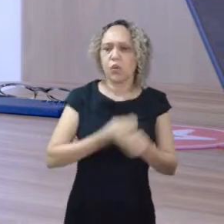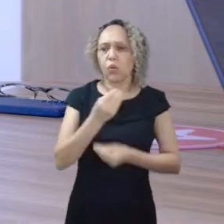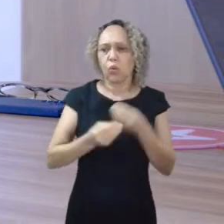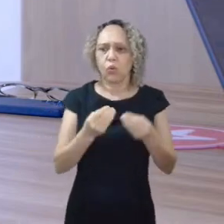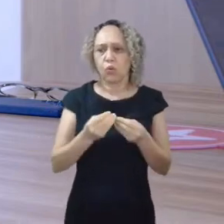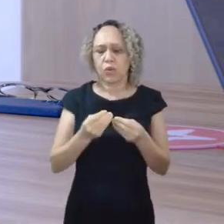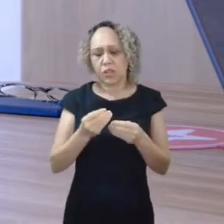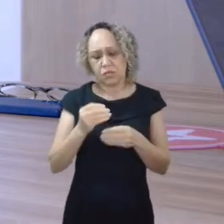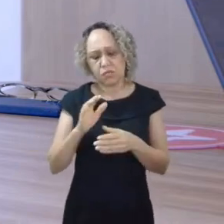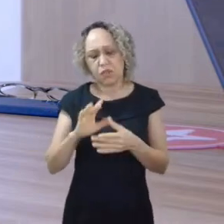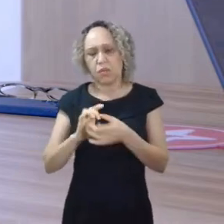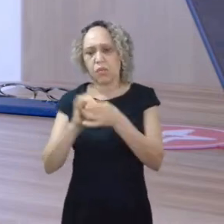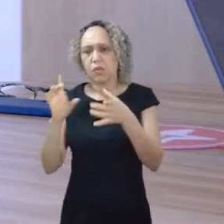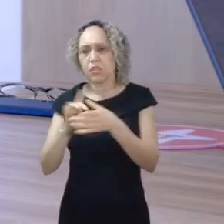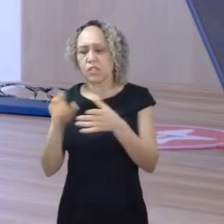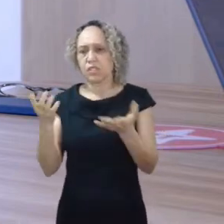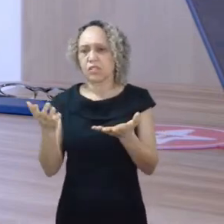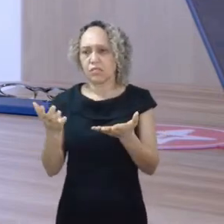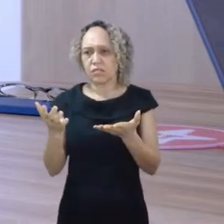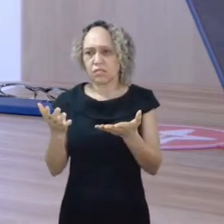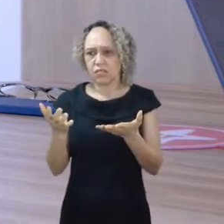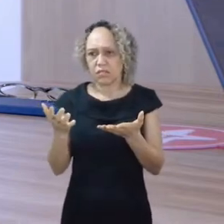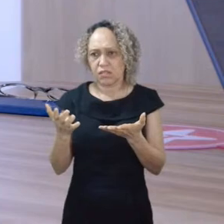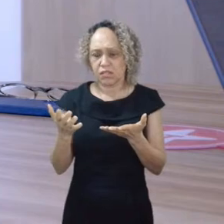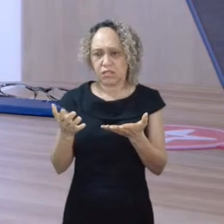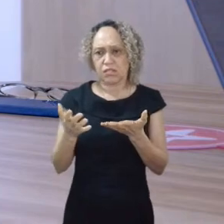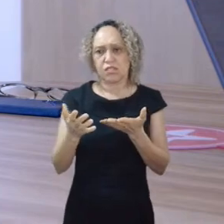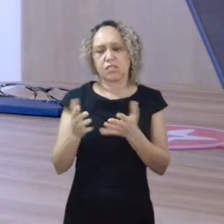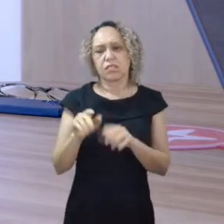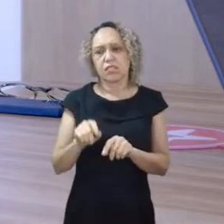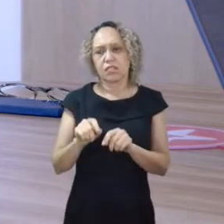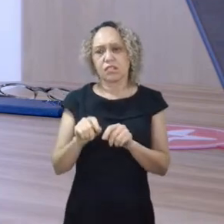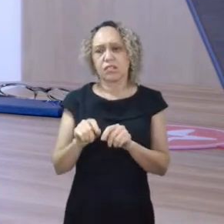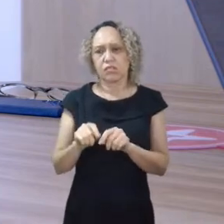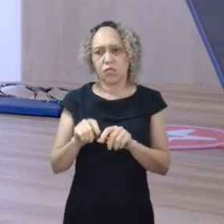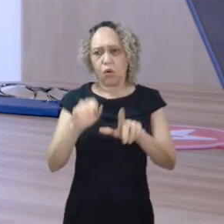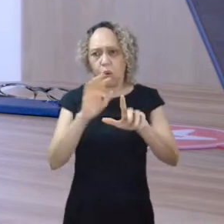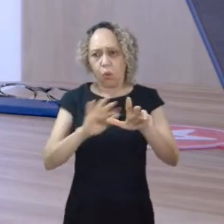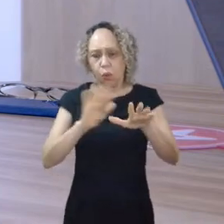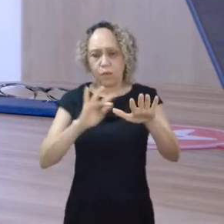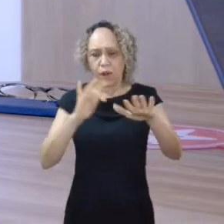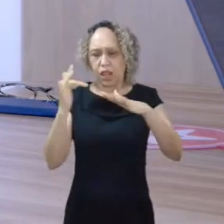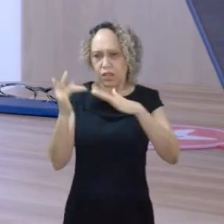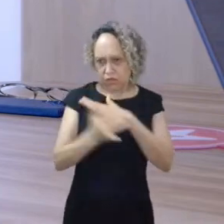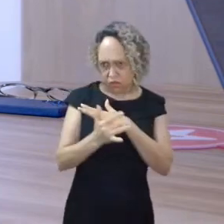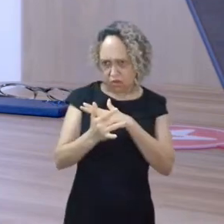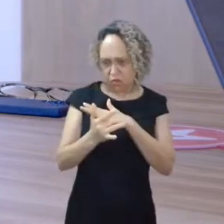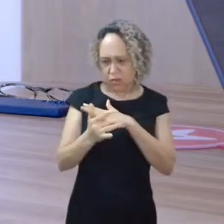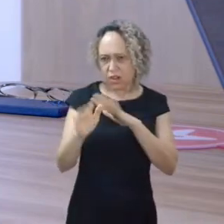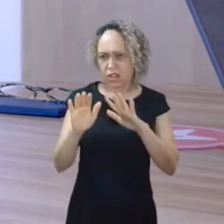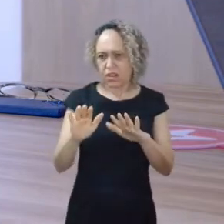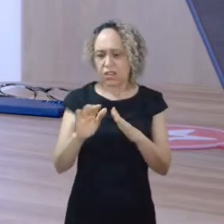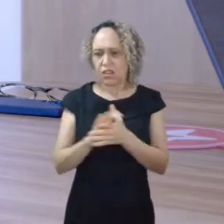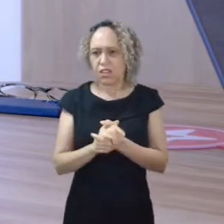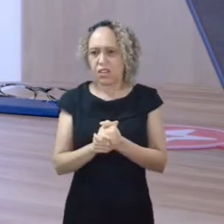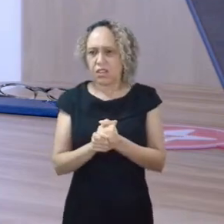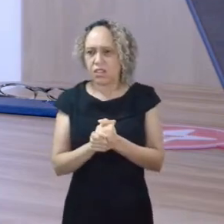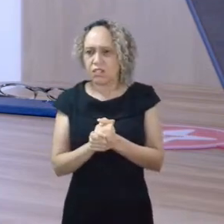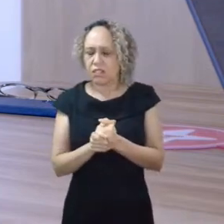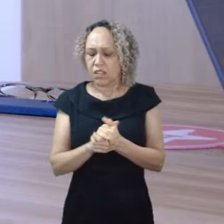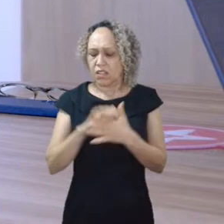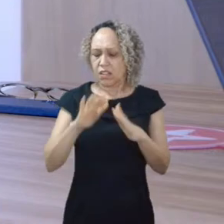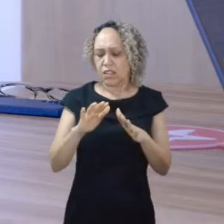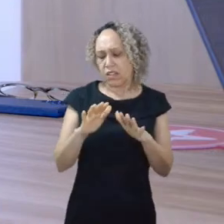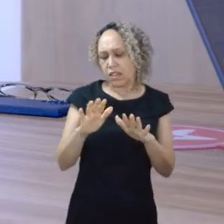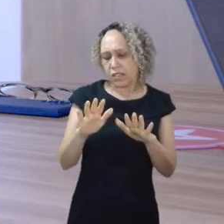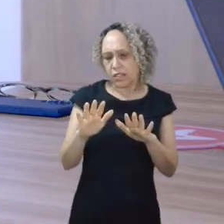impulsionamentos, e ela abriu mão dessa receita. Olha, para uma plataforma desse tamanho abrir mão é porque realmente tem um interesse econômico por trás. Então, nós